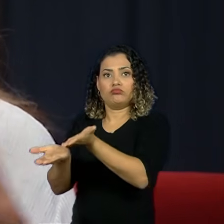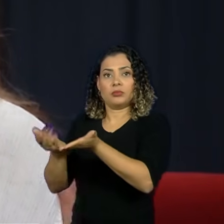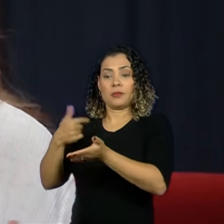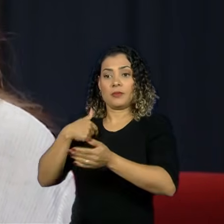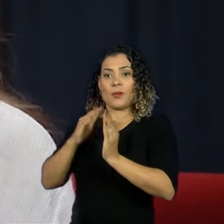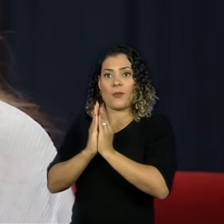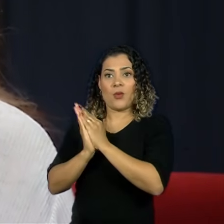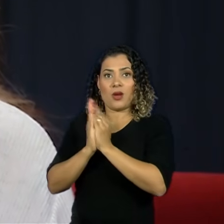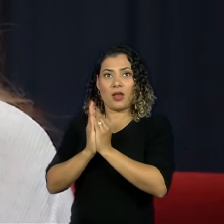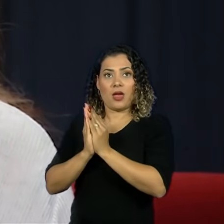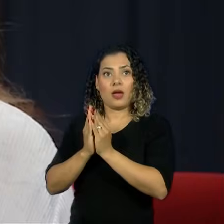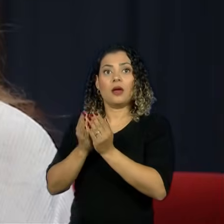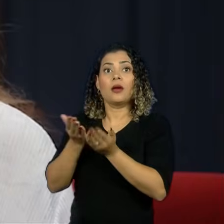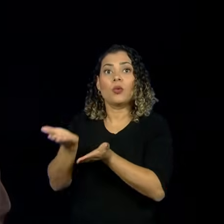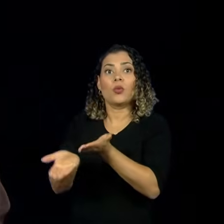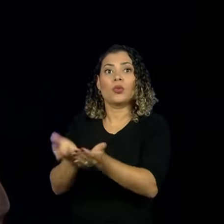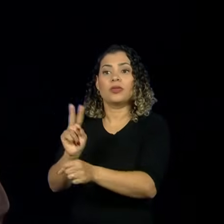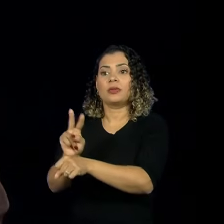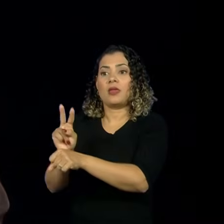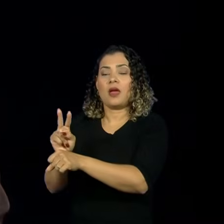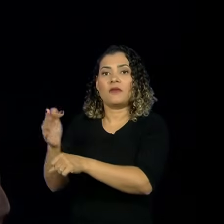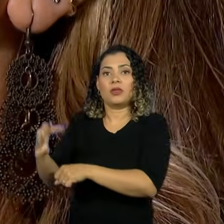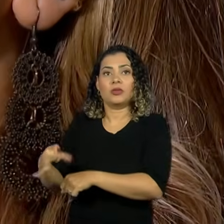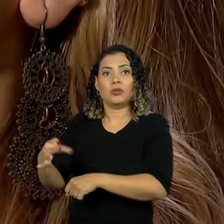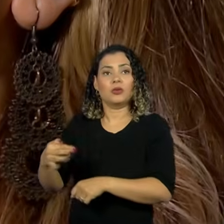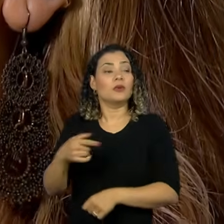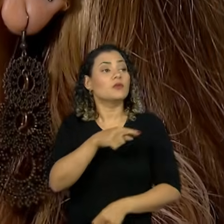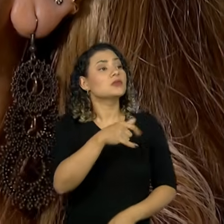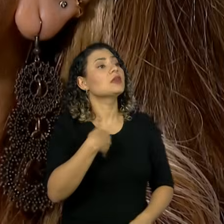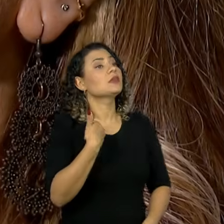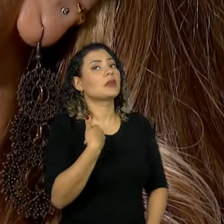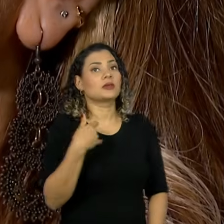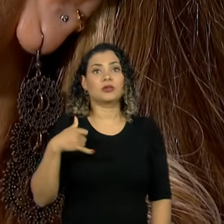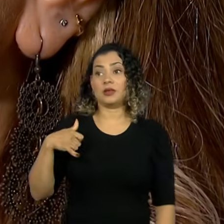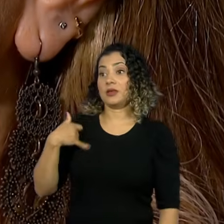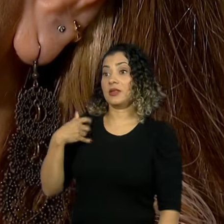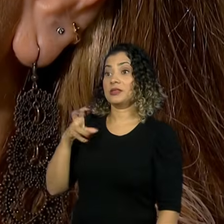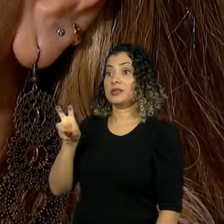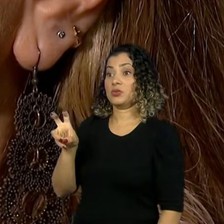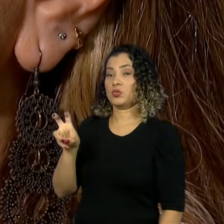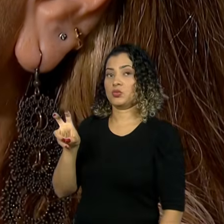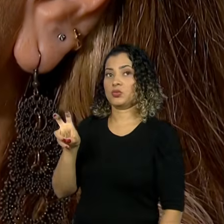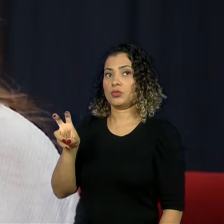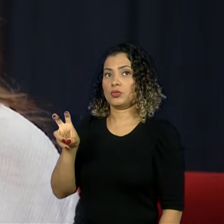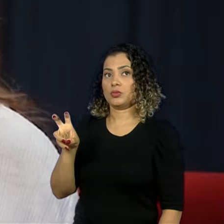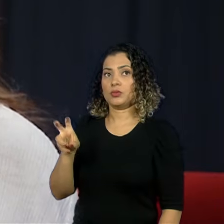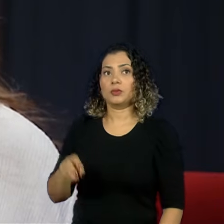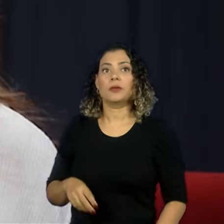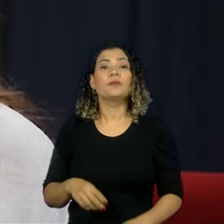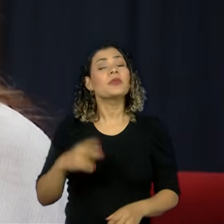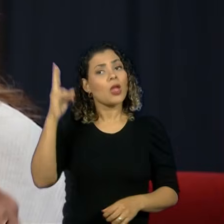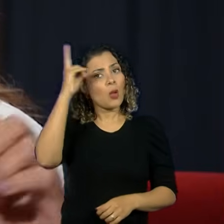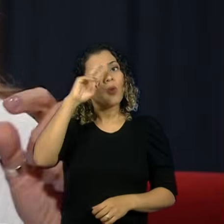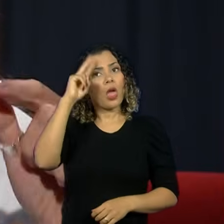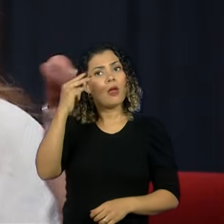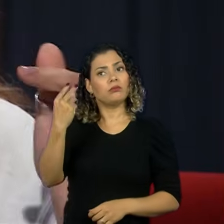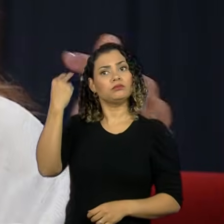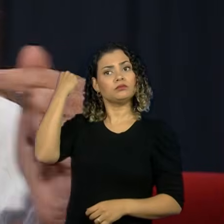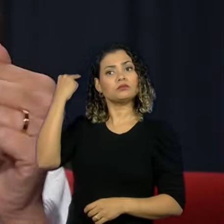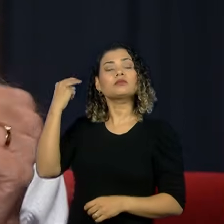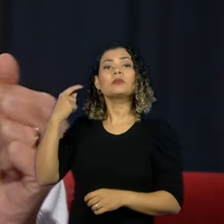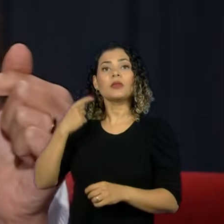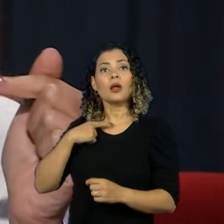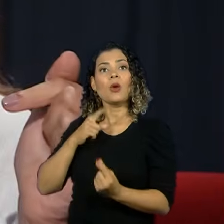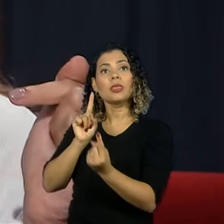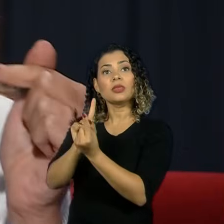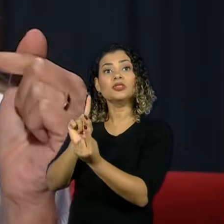onde eu Meu. cuidava da dor delas. Você tinha que idade? Tinha 5 anos. Cara, Eu lembro que eu assistia à